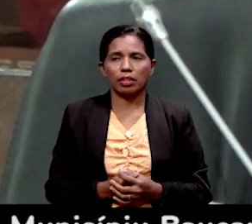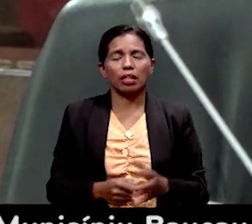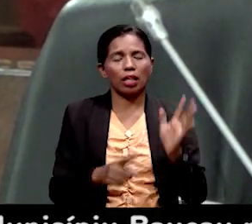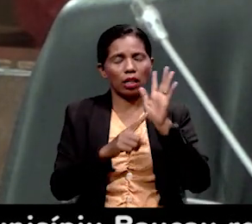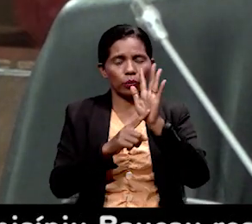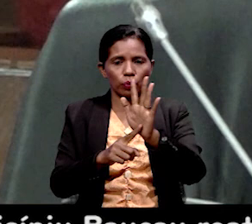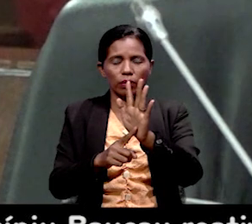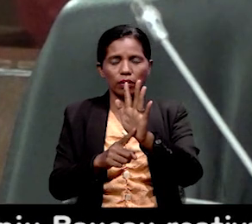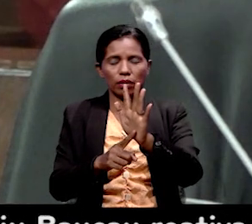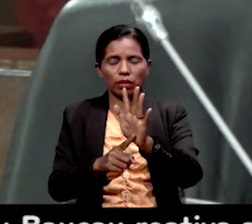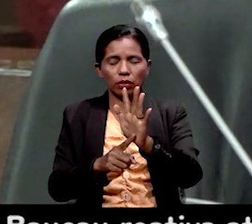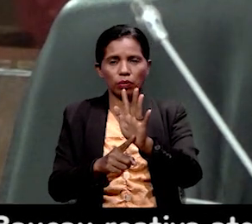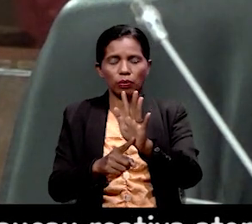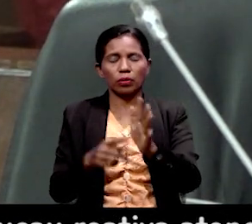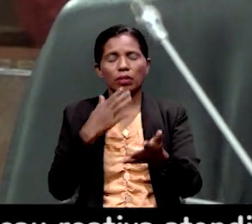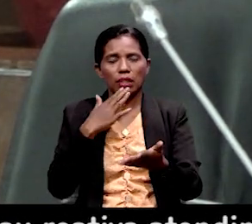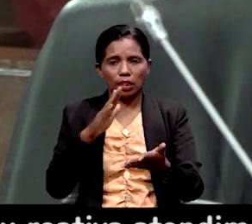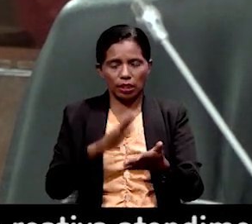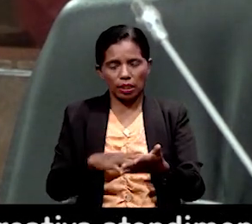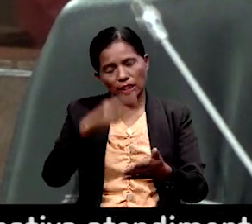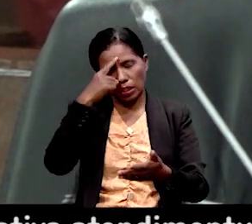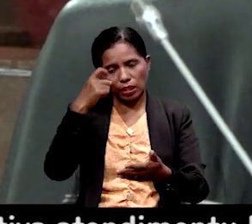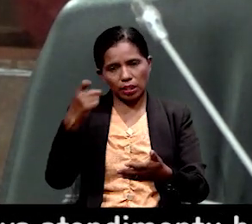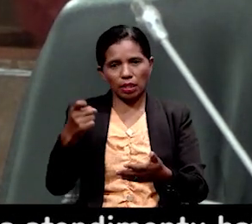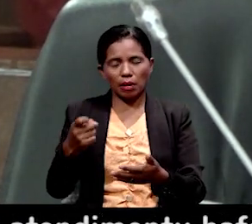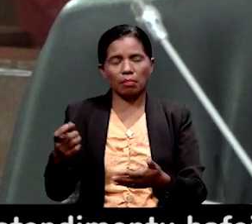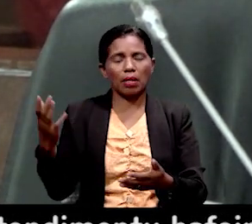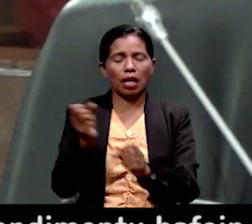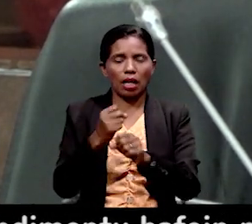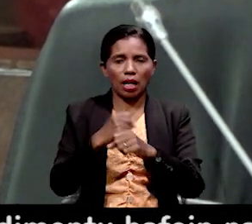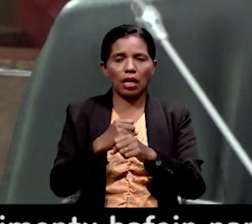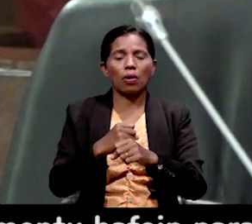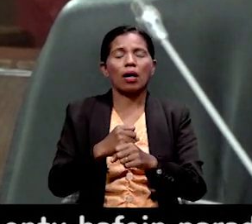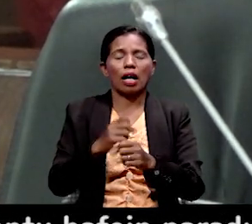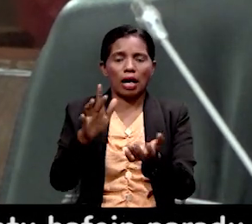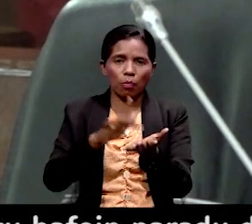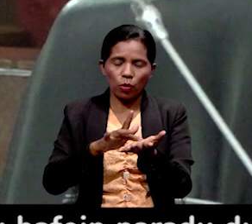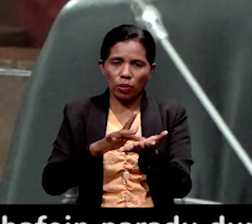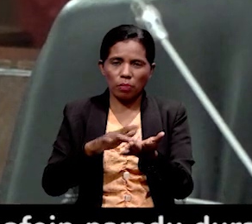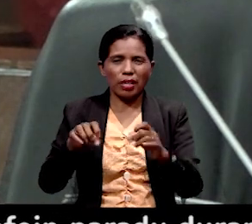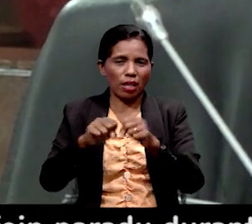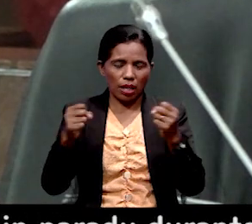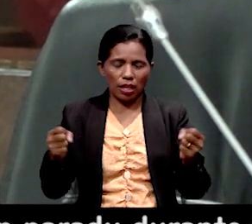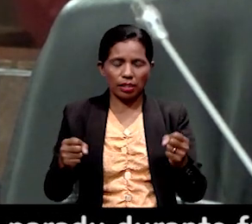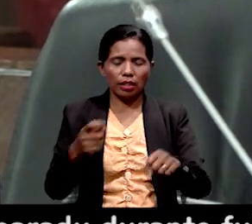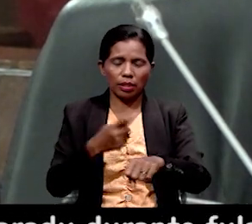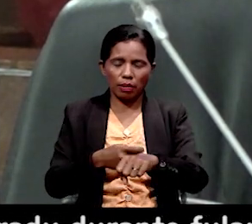a laia também nini congela tio na então é tempo normal o MS russo